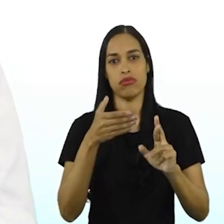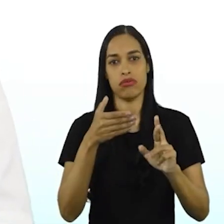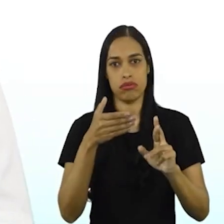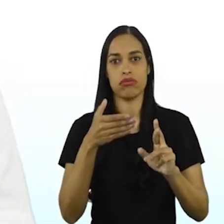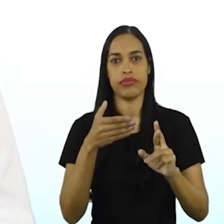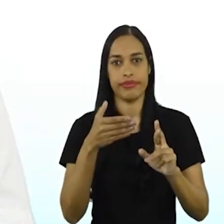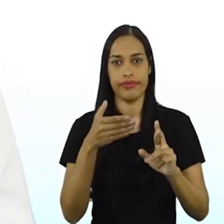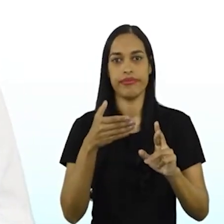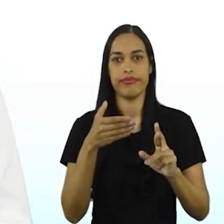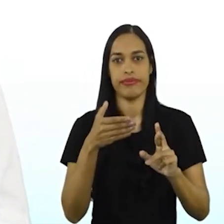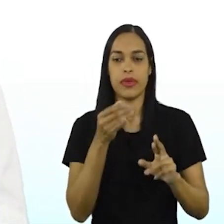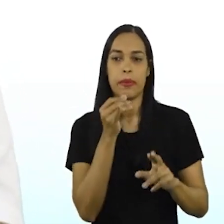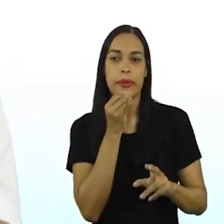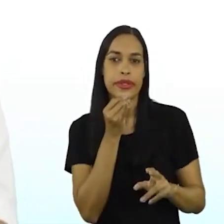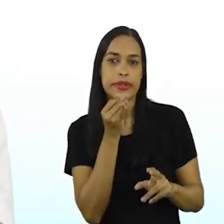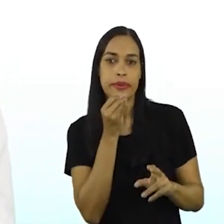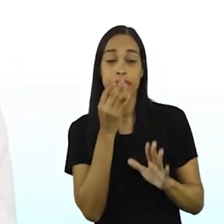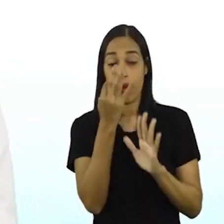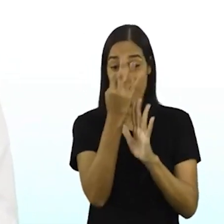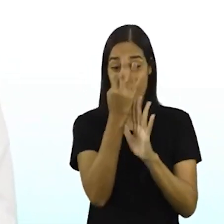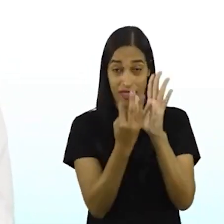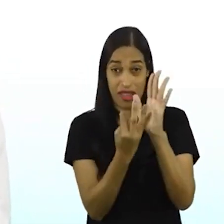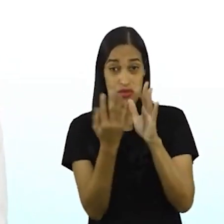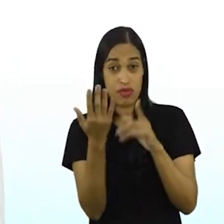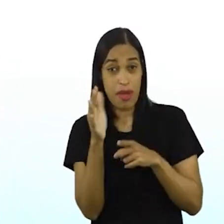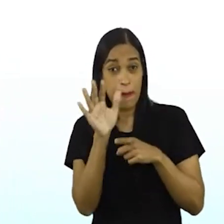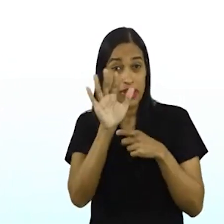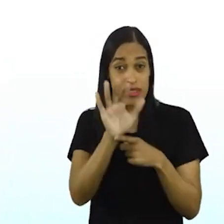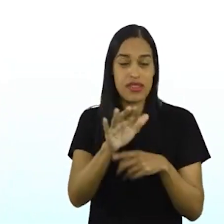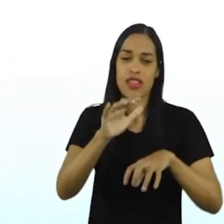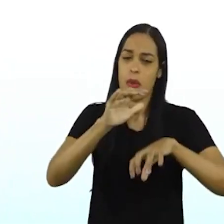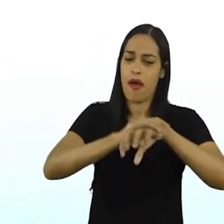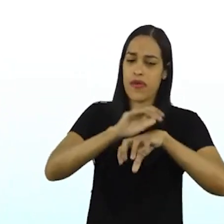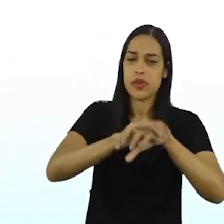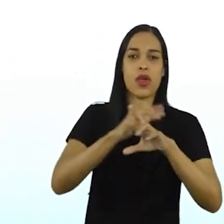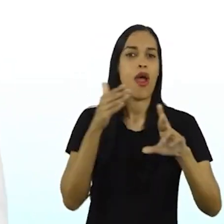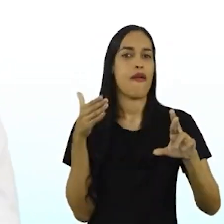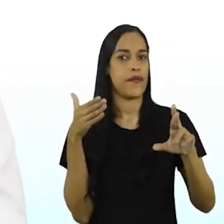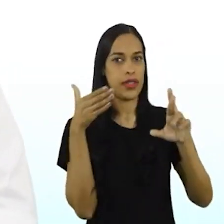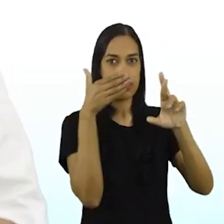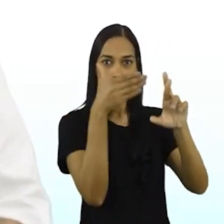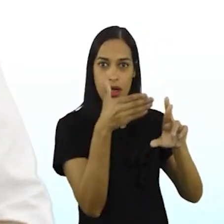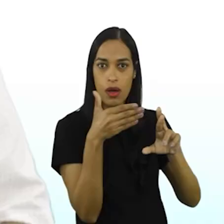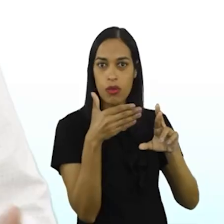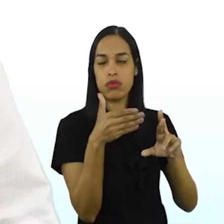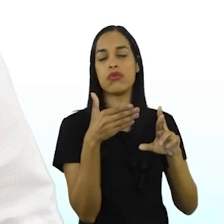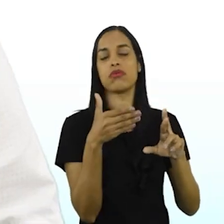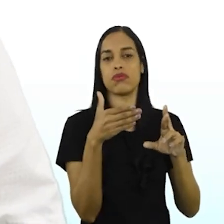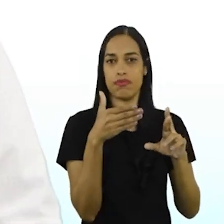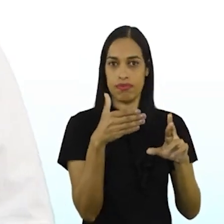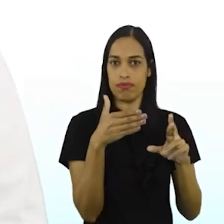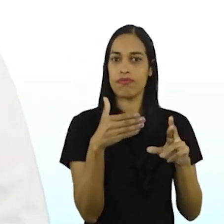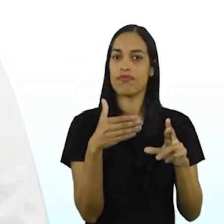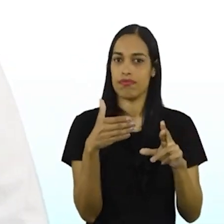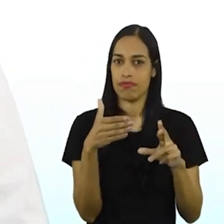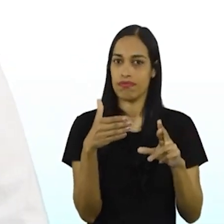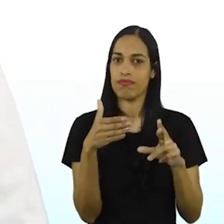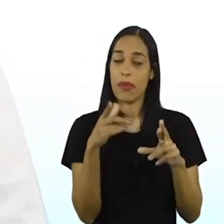defina. Ou seja, é um texto que apresenta a função predominantemente referencial, com passagens do quê?